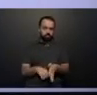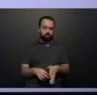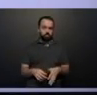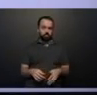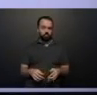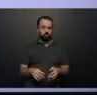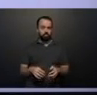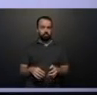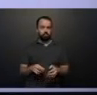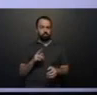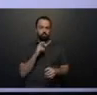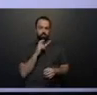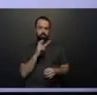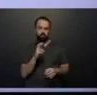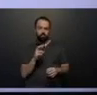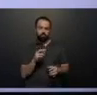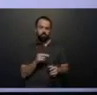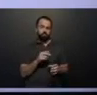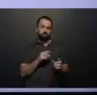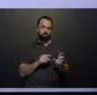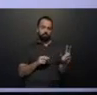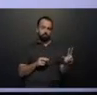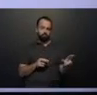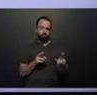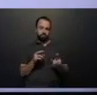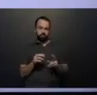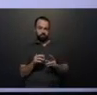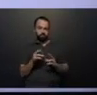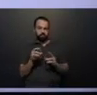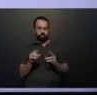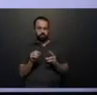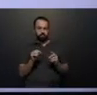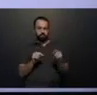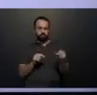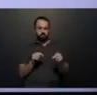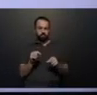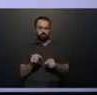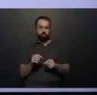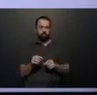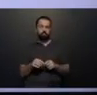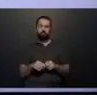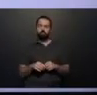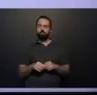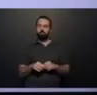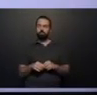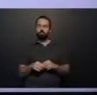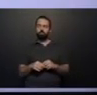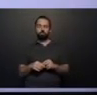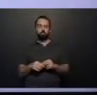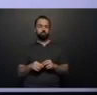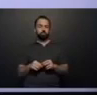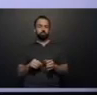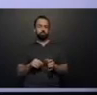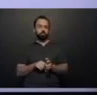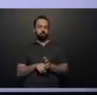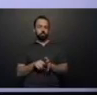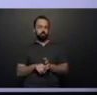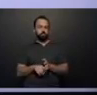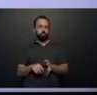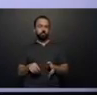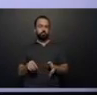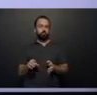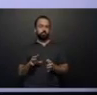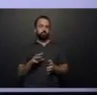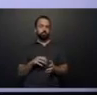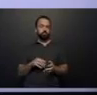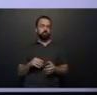esse experimento, você foi em um lugar que não existia gatos, então é uma comprovação. Todos os métodos